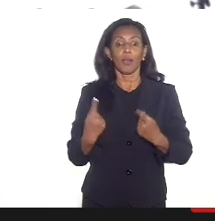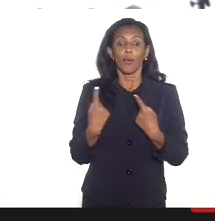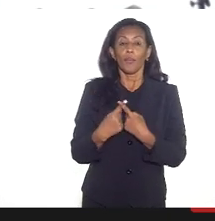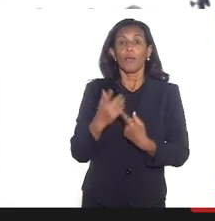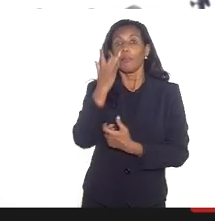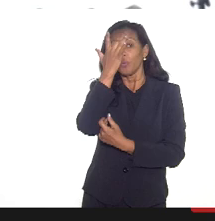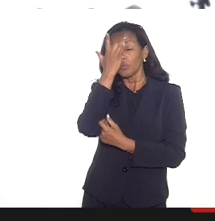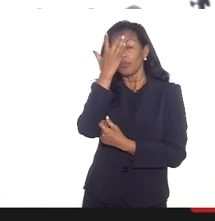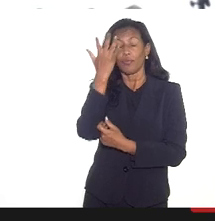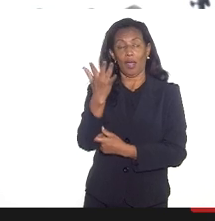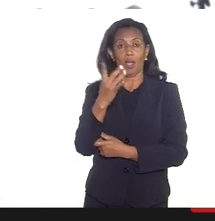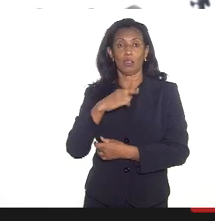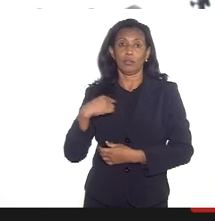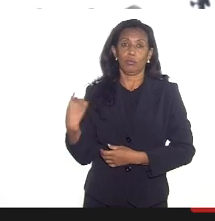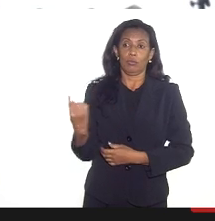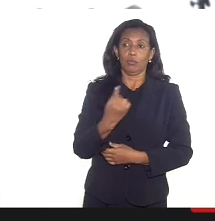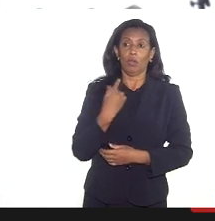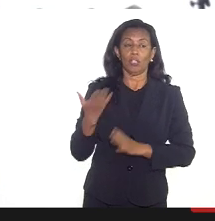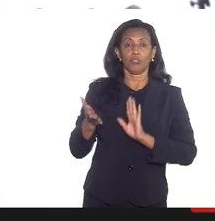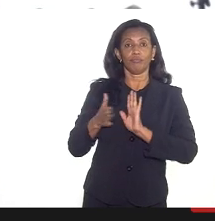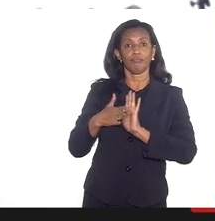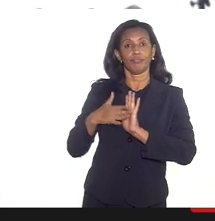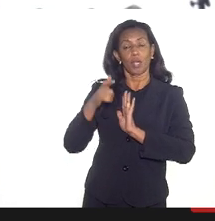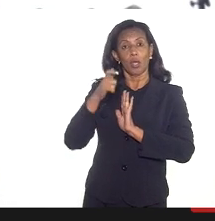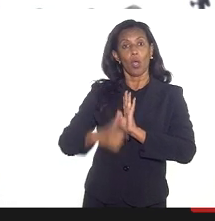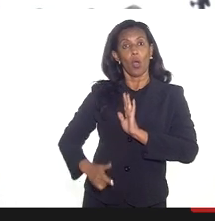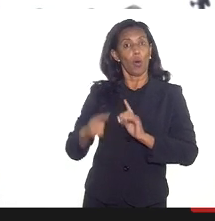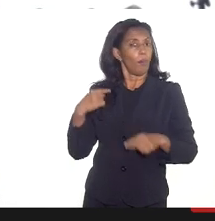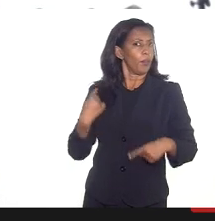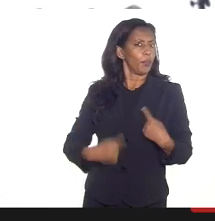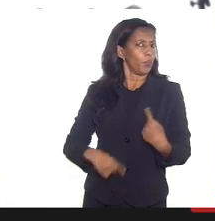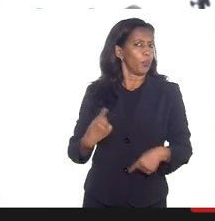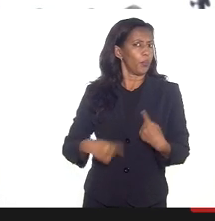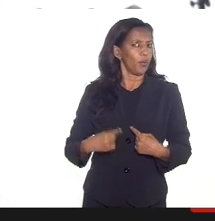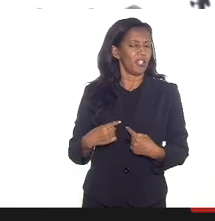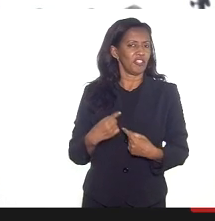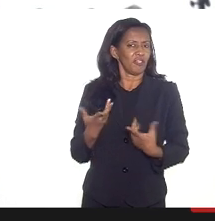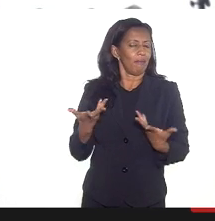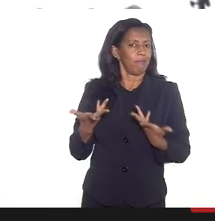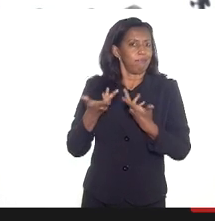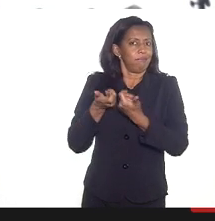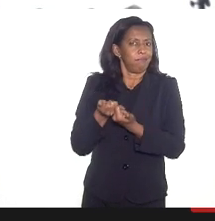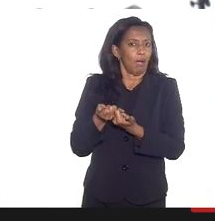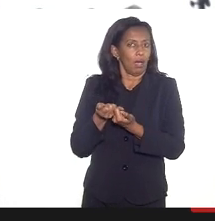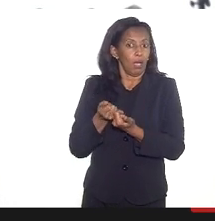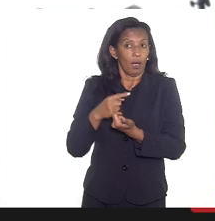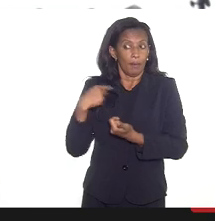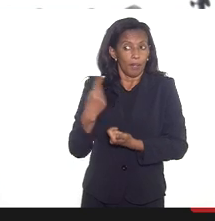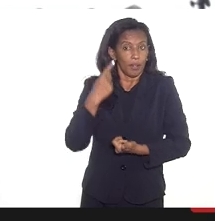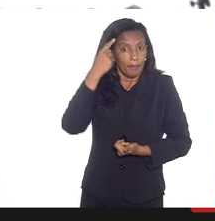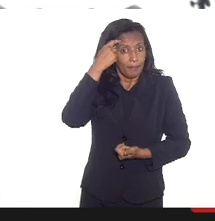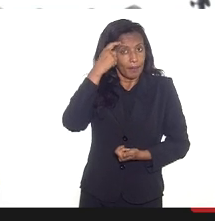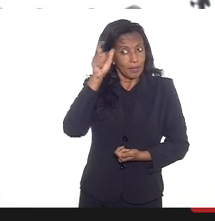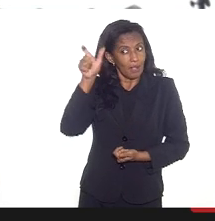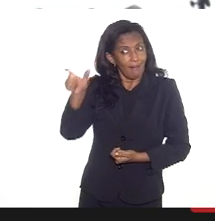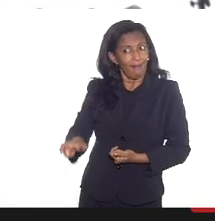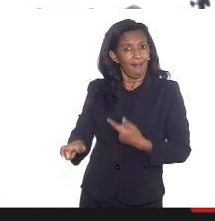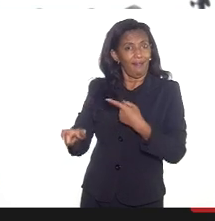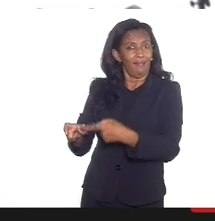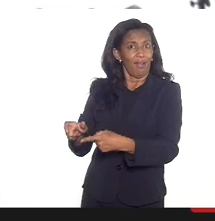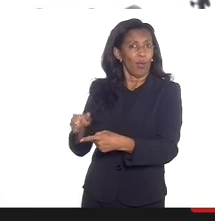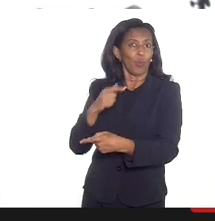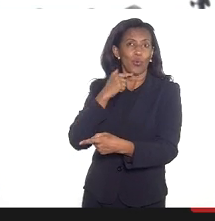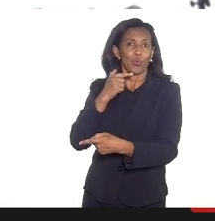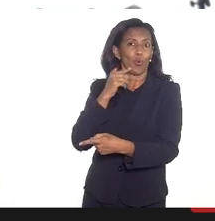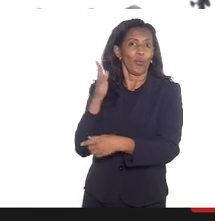muito fácil nós estabelecermos, por exemplo, uma política de sucesso, mas nós temos que pensar naquelas que não conseguem acessar